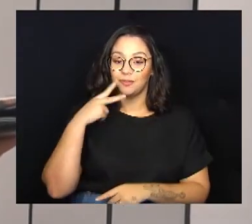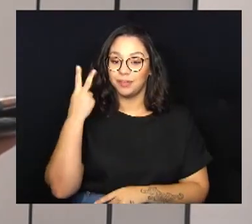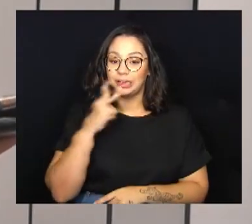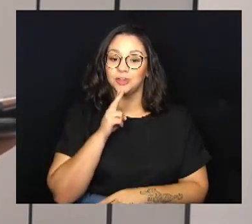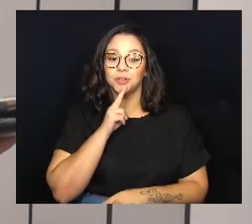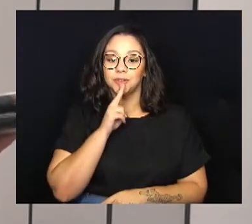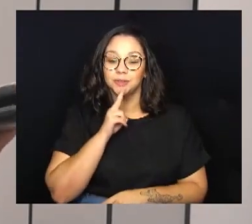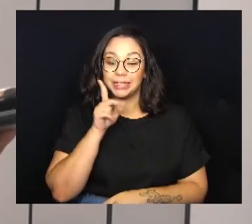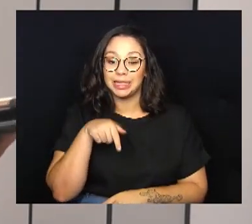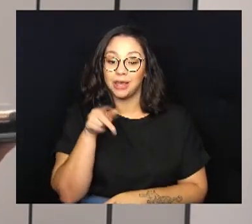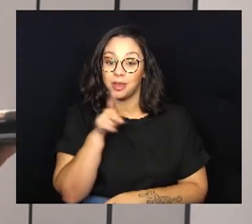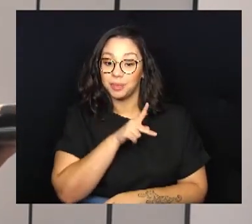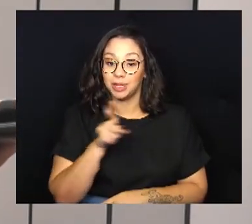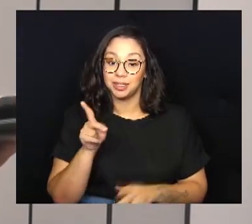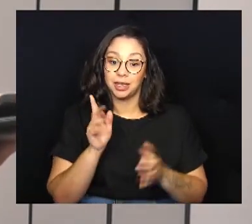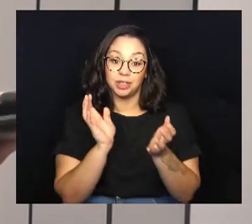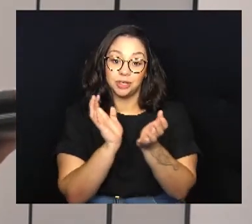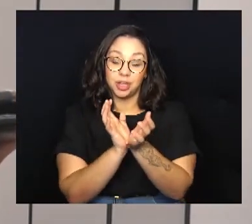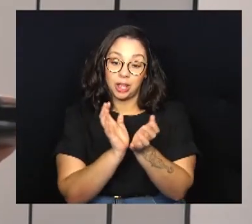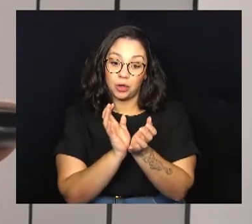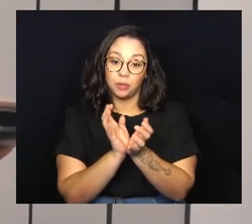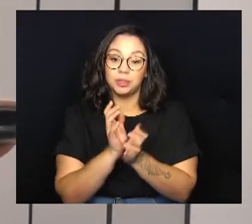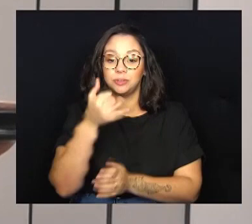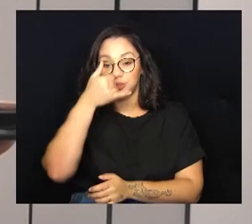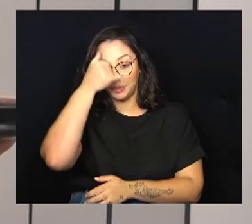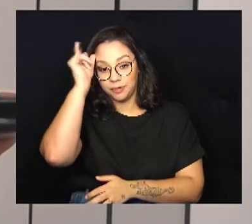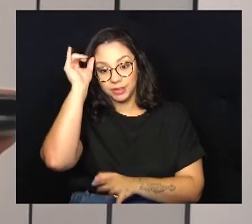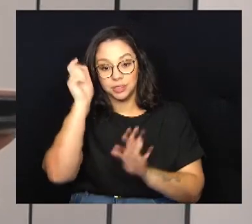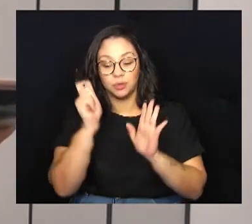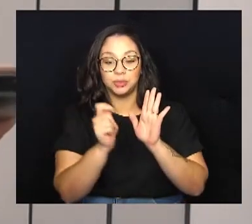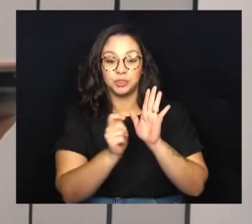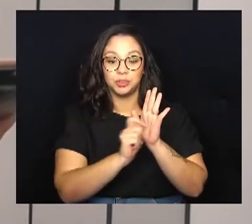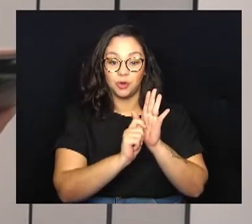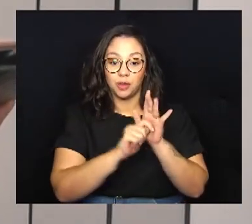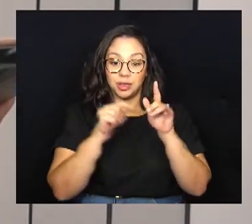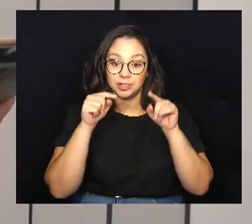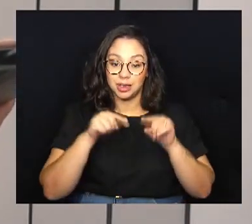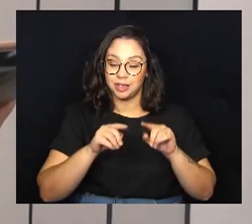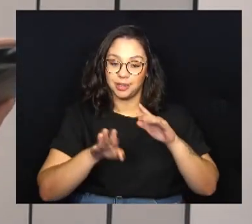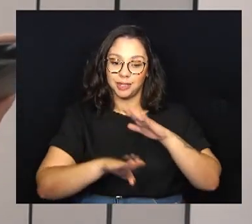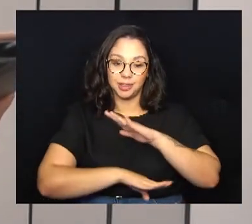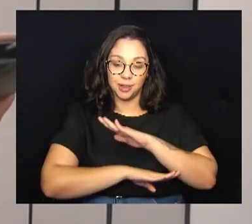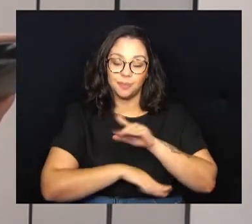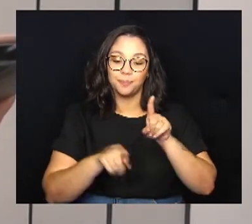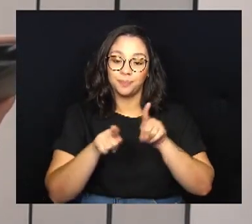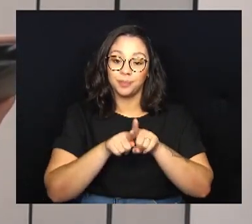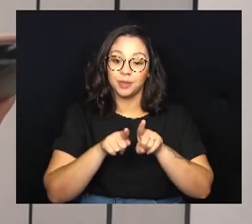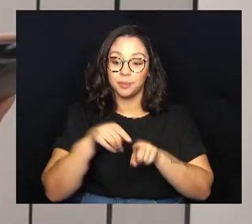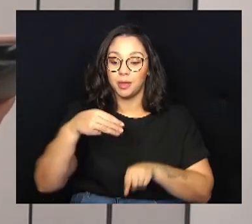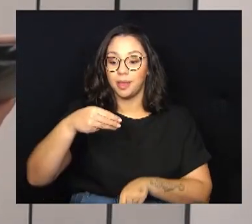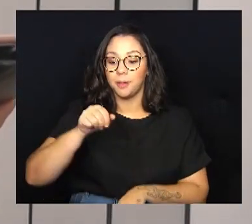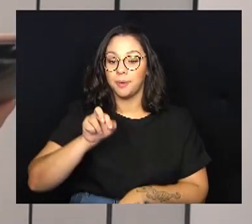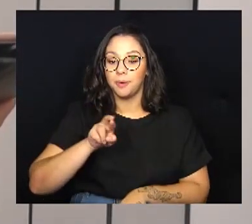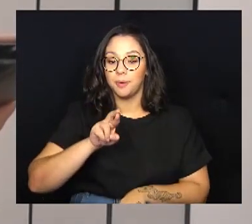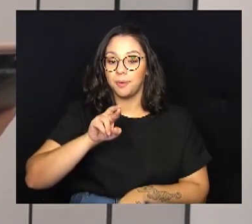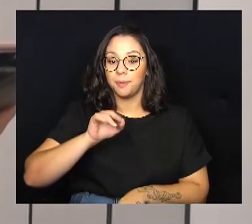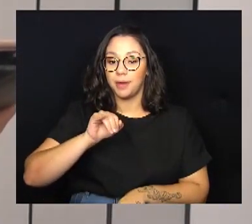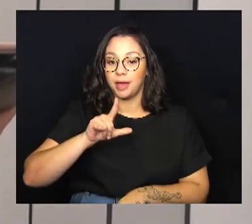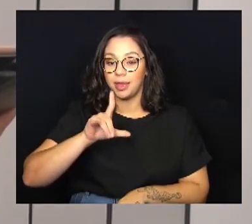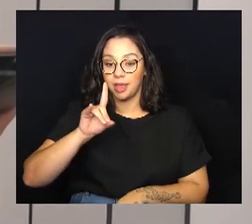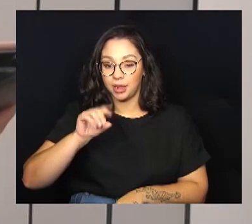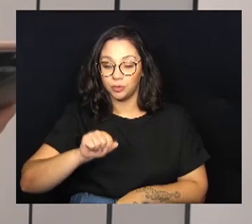comunidades terapêuticas, são mais de 250 pessoas, temos as repúblicas terapêuticas do governo do estado. Então, é uma